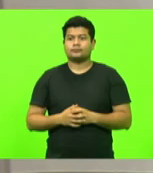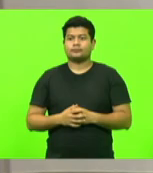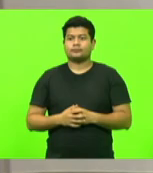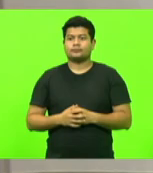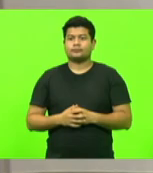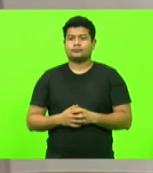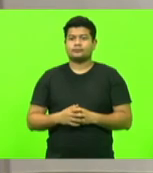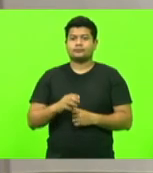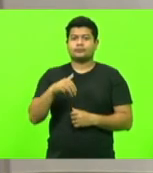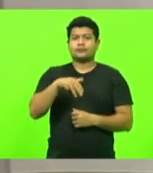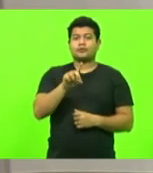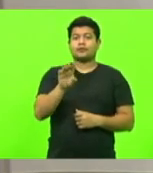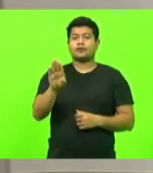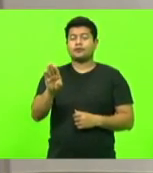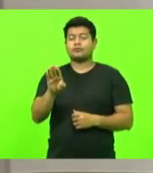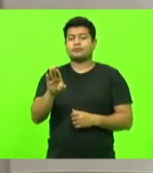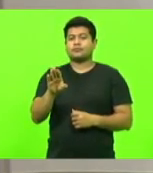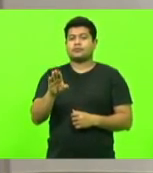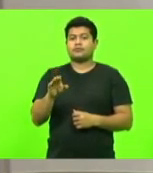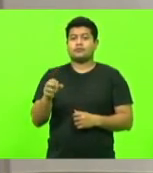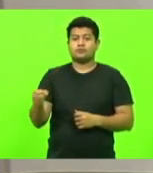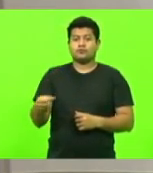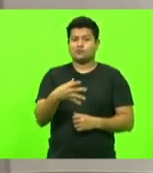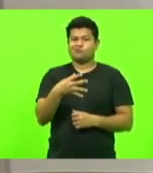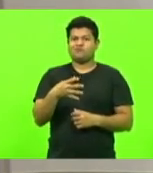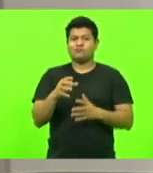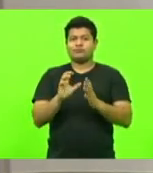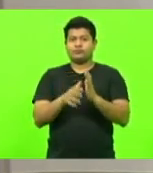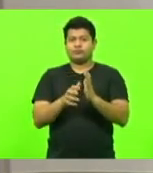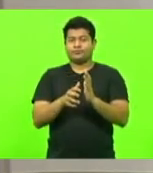Bloco MDB, Partido Novo, por 15 minutos.